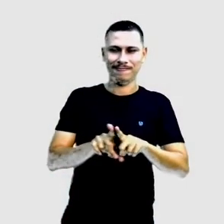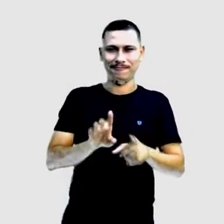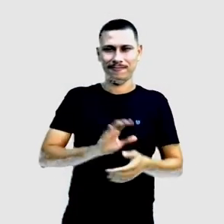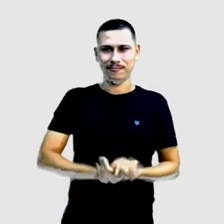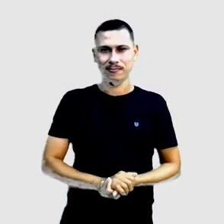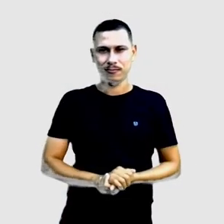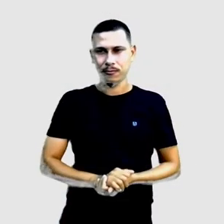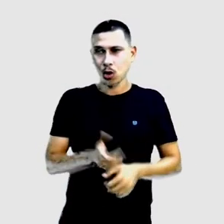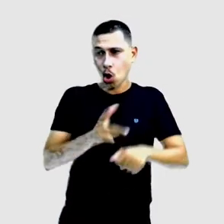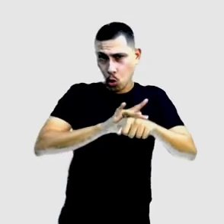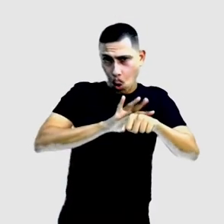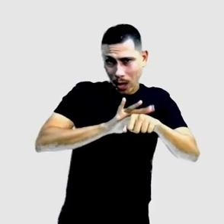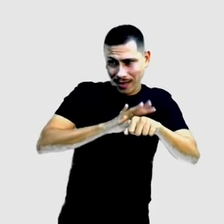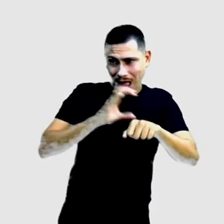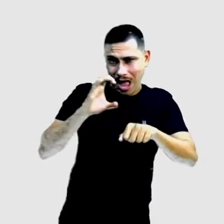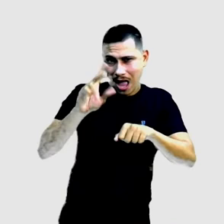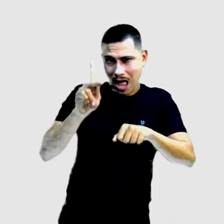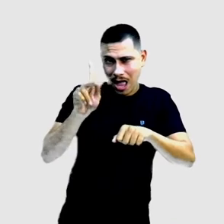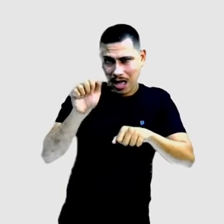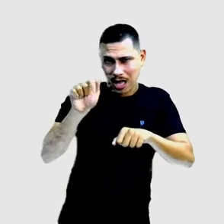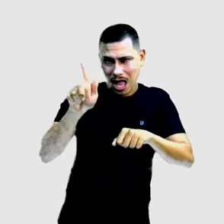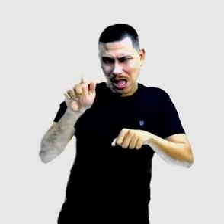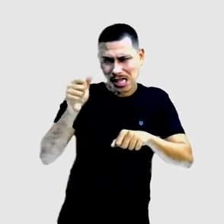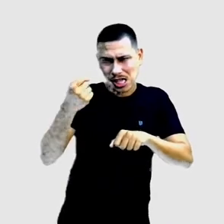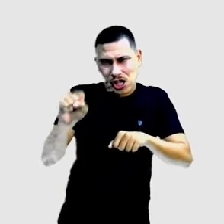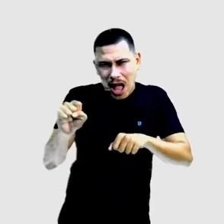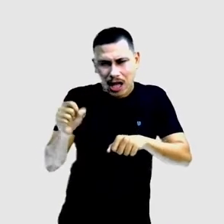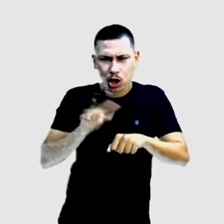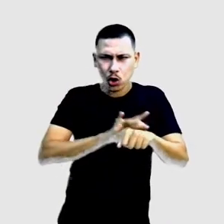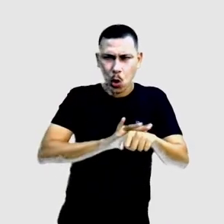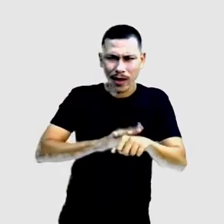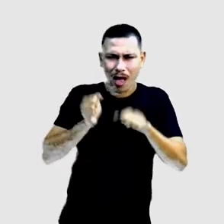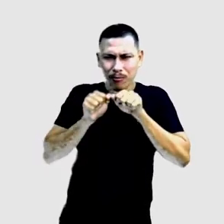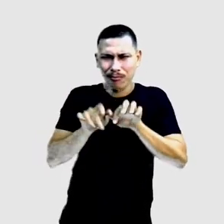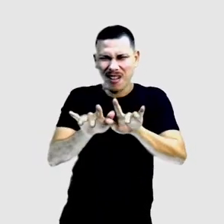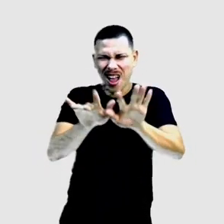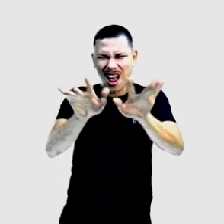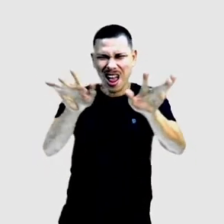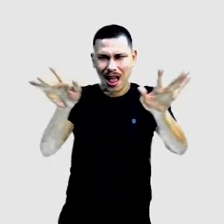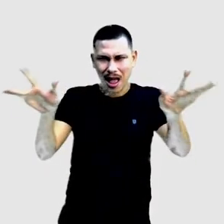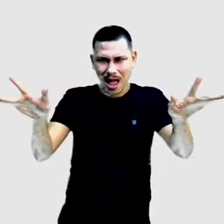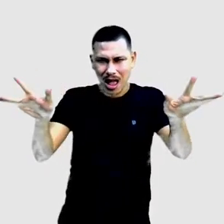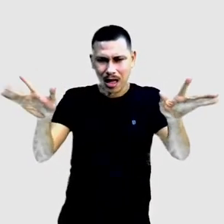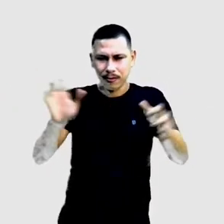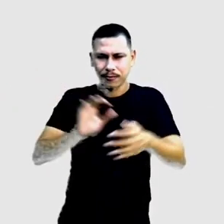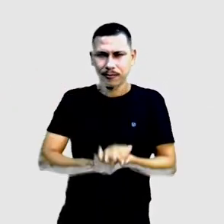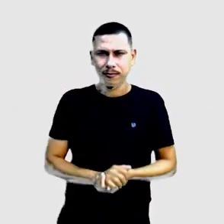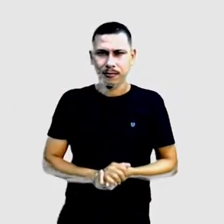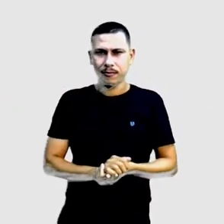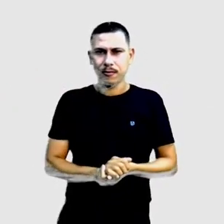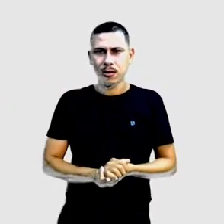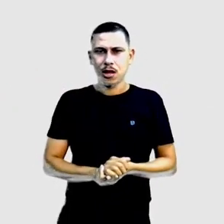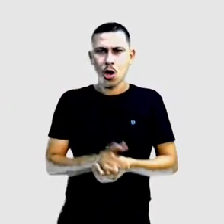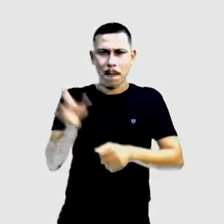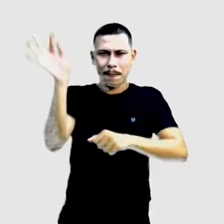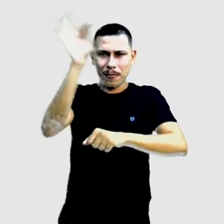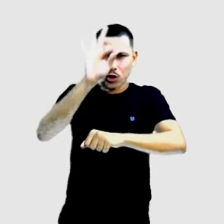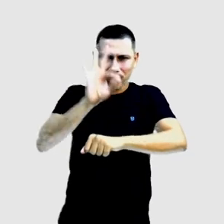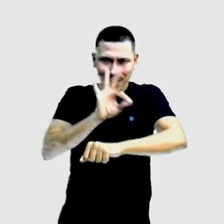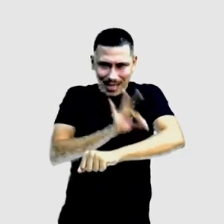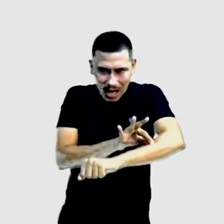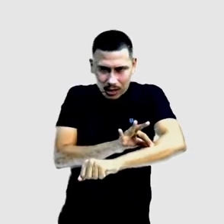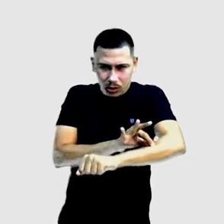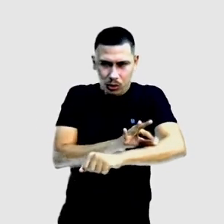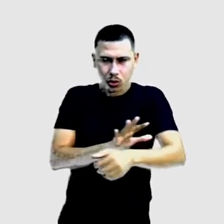a doença de chagas é uma doença transmissível causada por um parasito e transmitida principalmente através do inseto